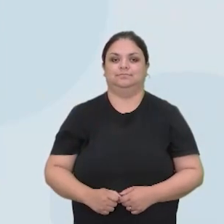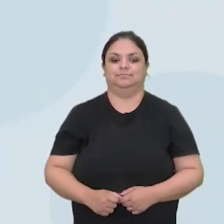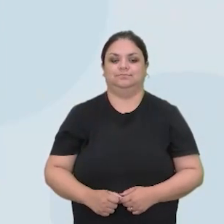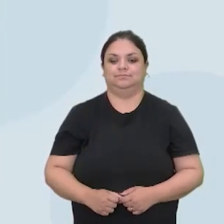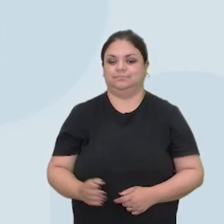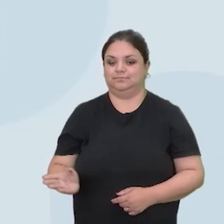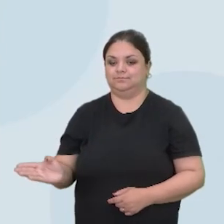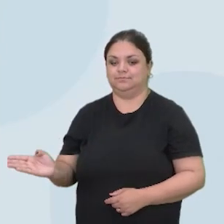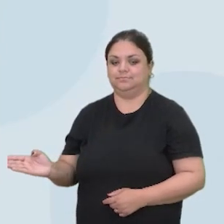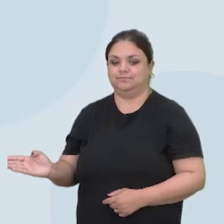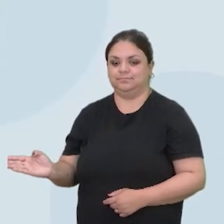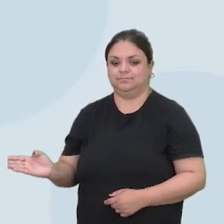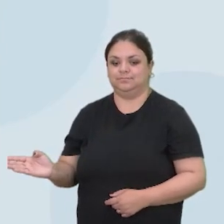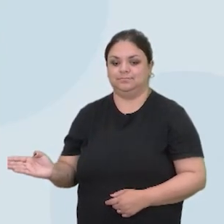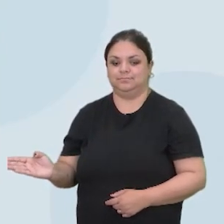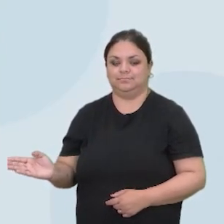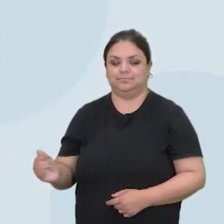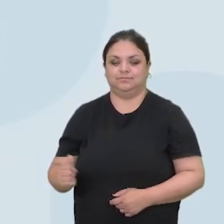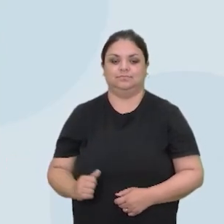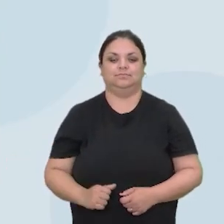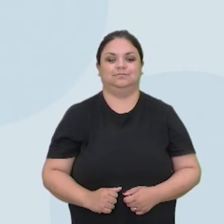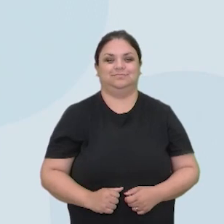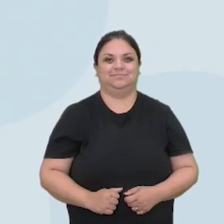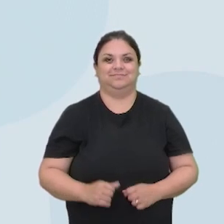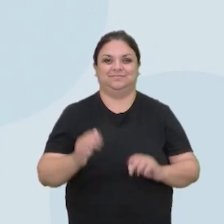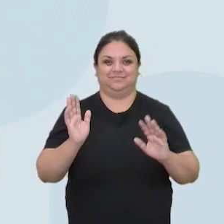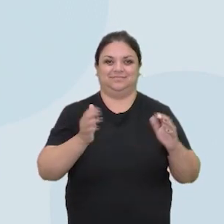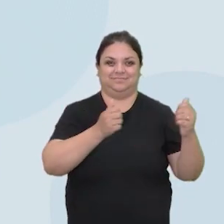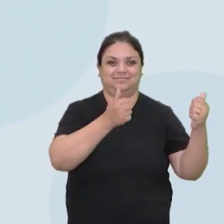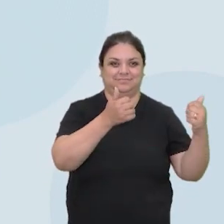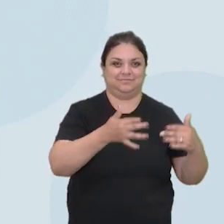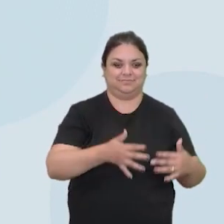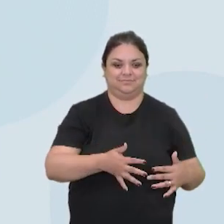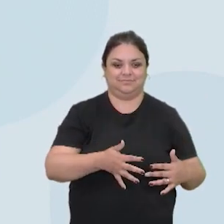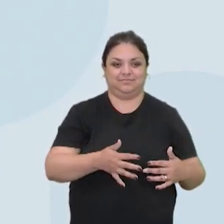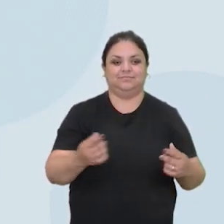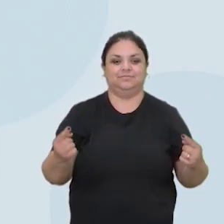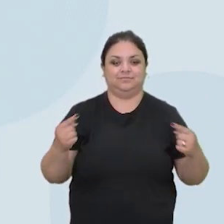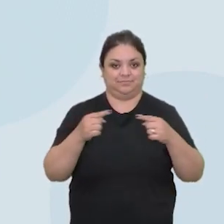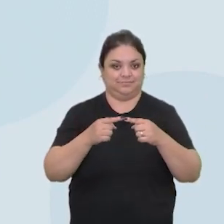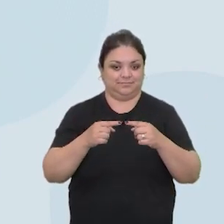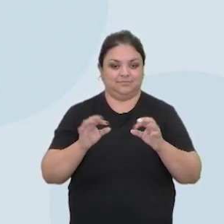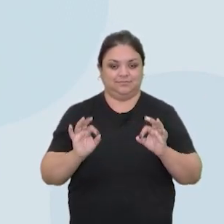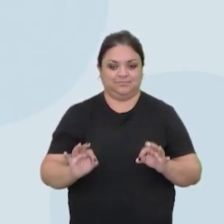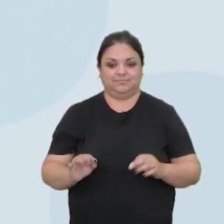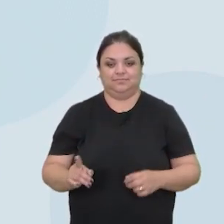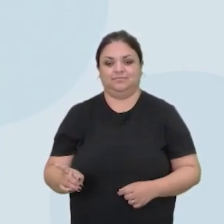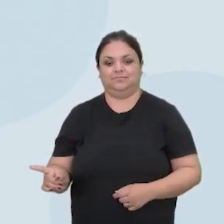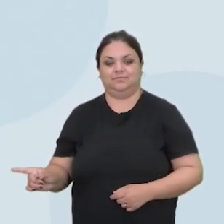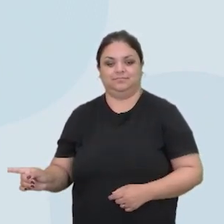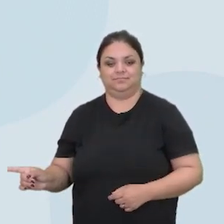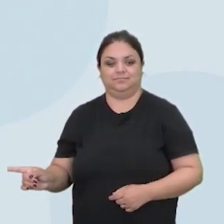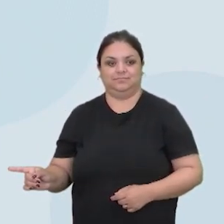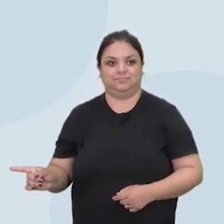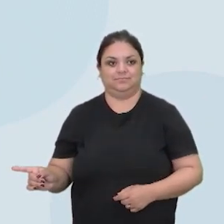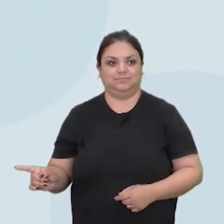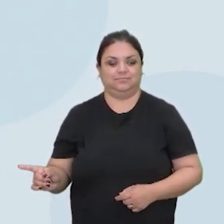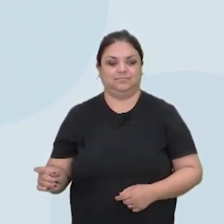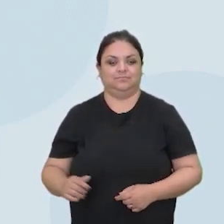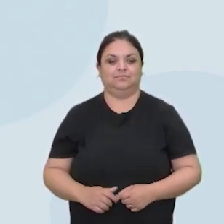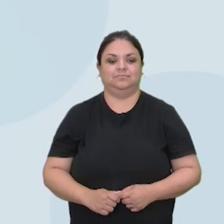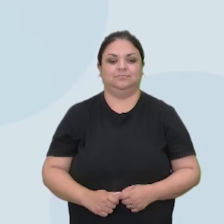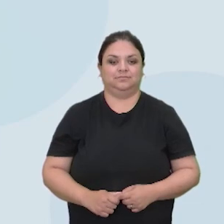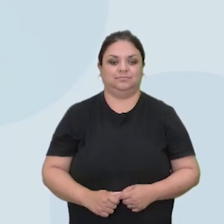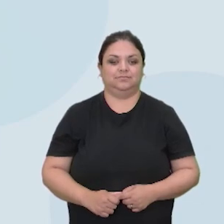ter justamente a equação que eu comentei com vocês, né? É isso mesmo que eu quero. Então, ó, a gente vai ter o ácido representado